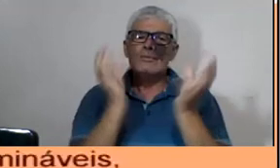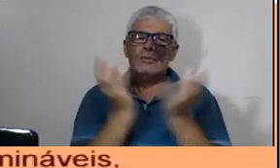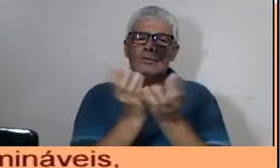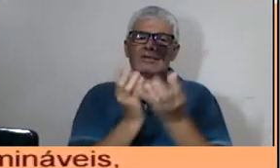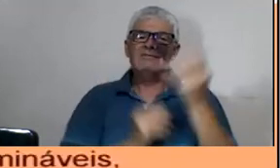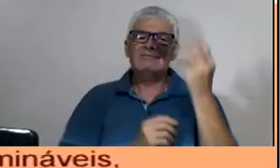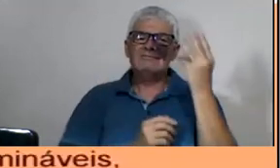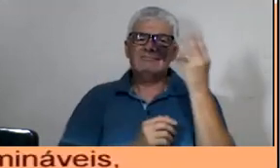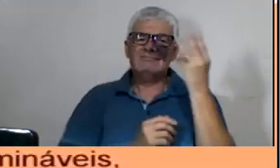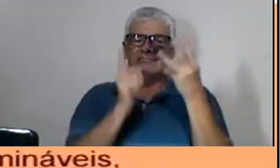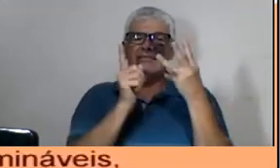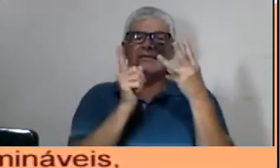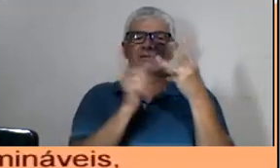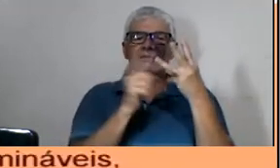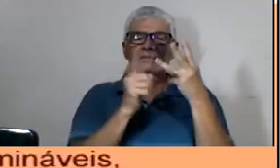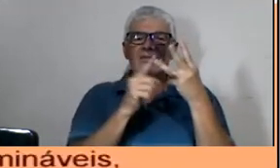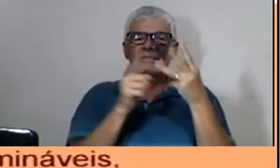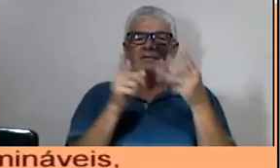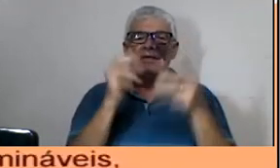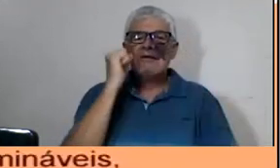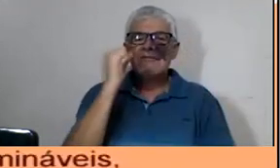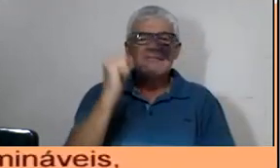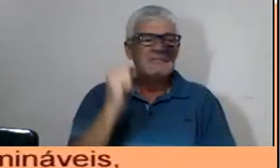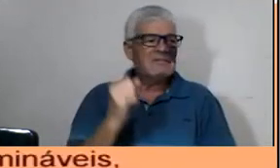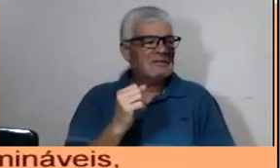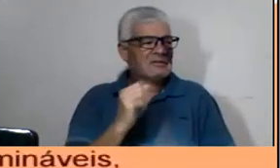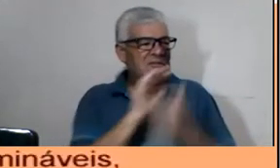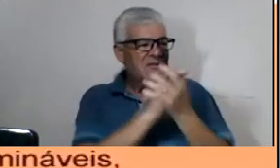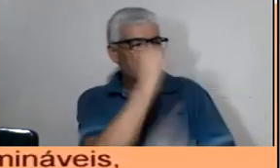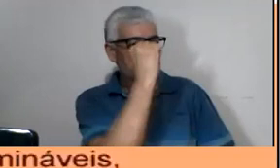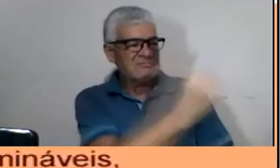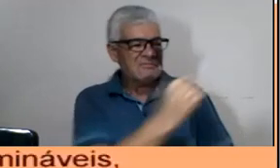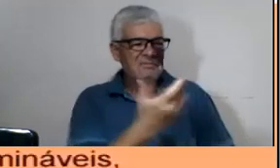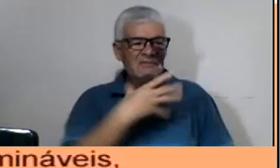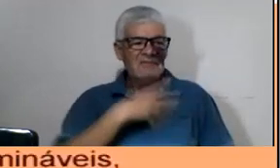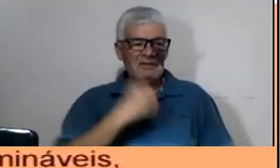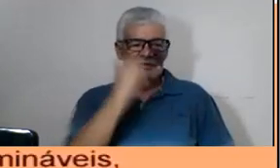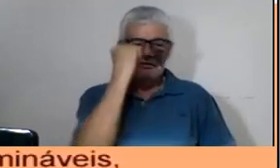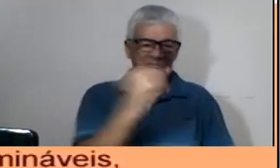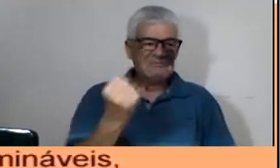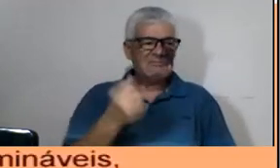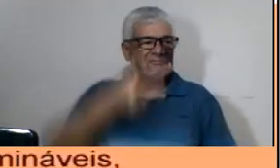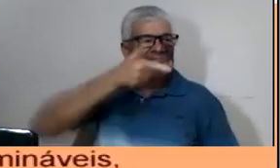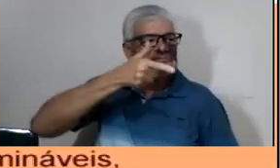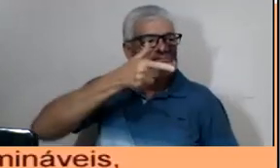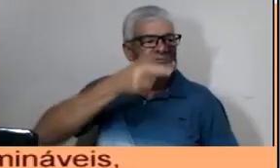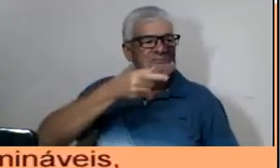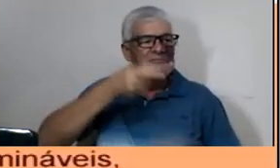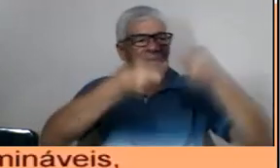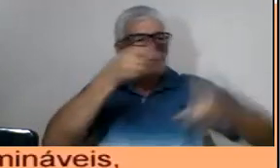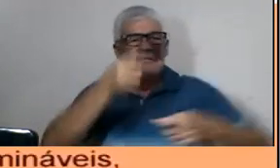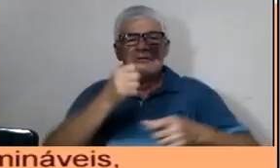criancinha, acho que não nem lembrava do tempo. E quem era mais velho ficou assim desanimado com tudo isso, né? Com 70 anos,